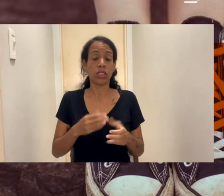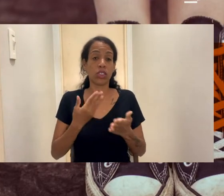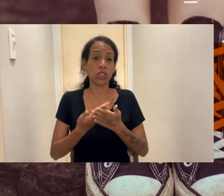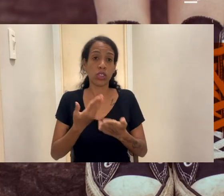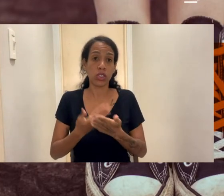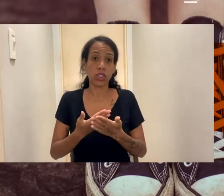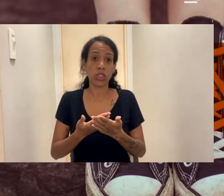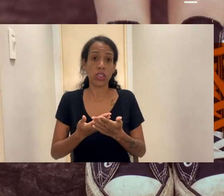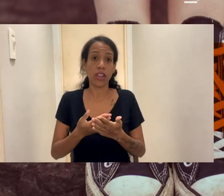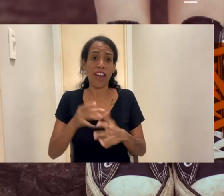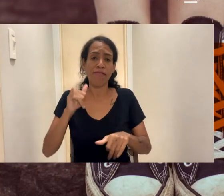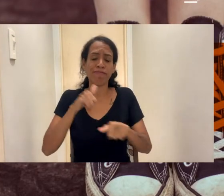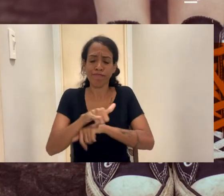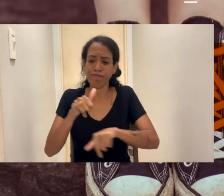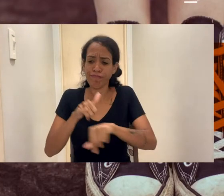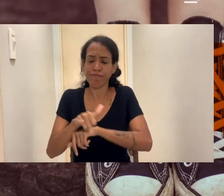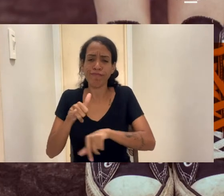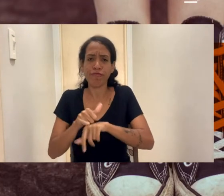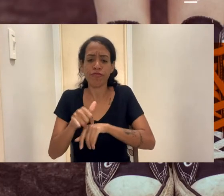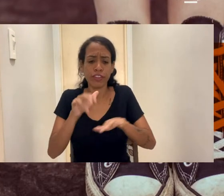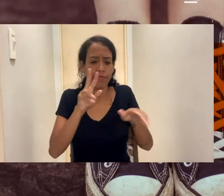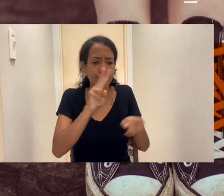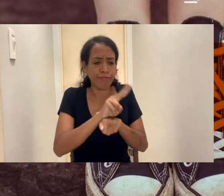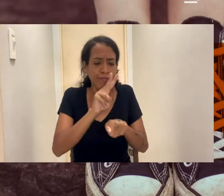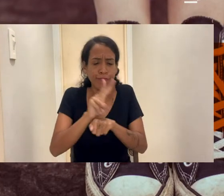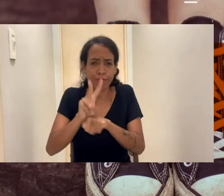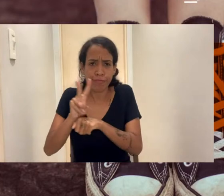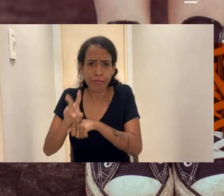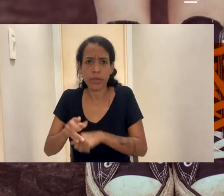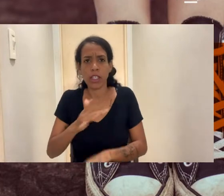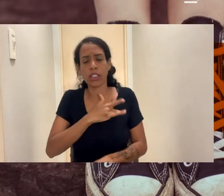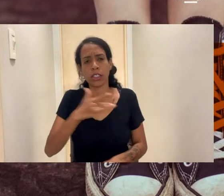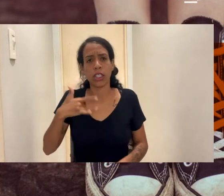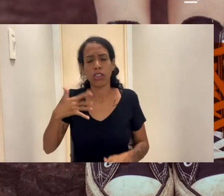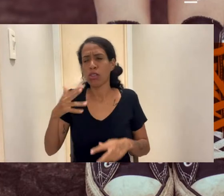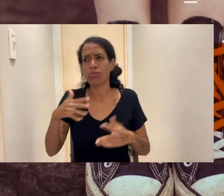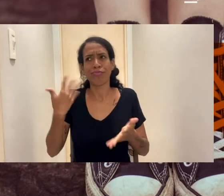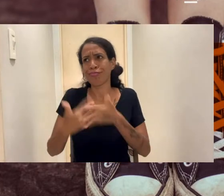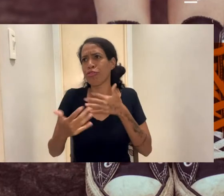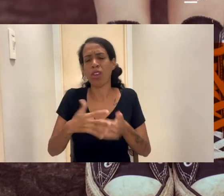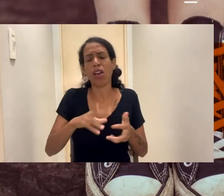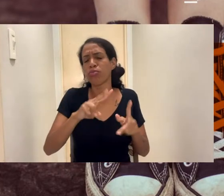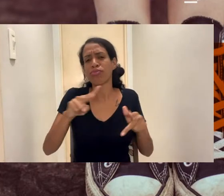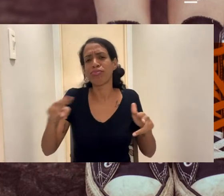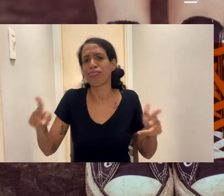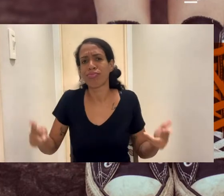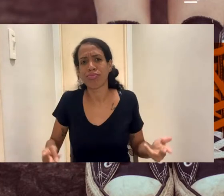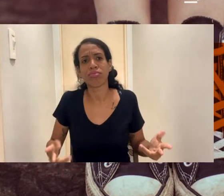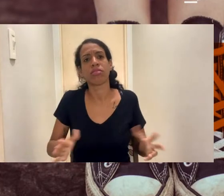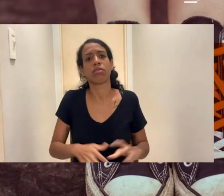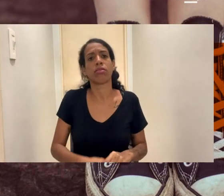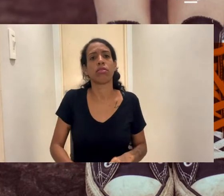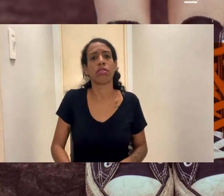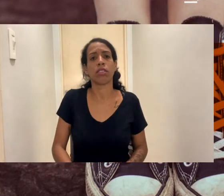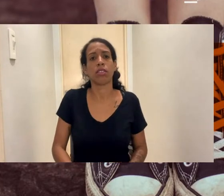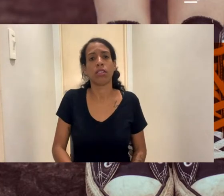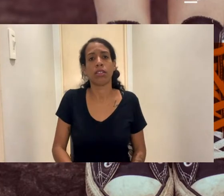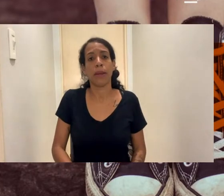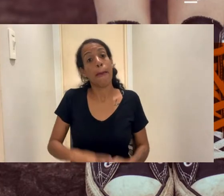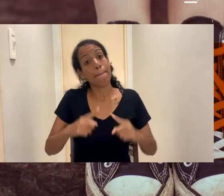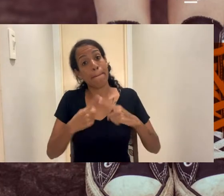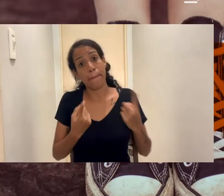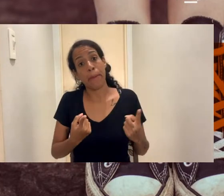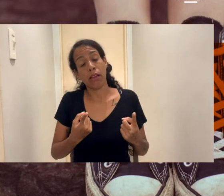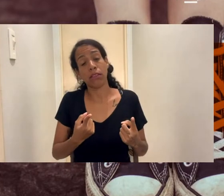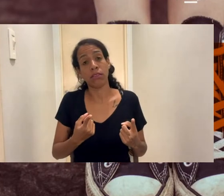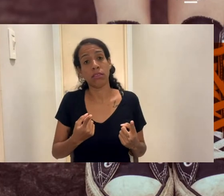uma ausência de cuidado em saúde por diversos motivos, né? Mas eu acho